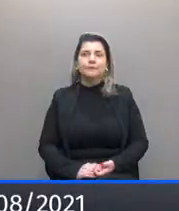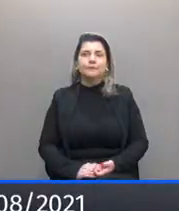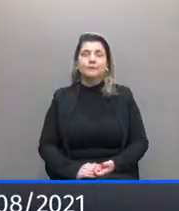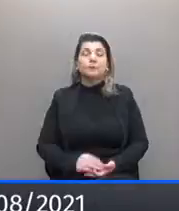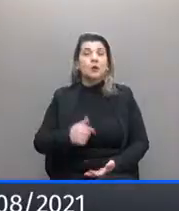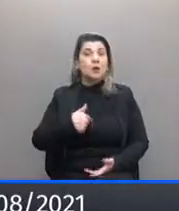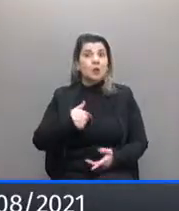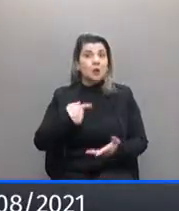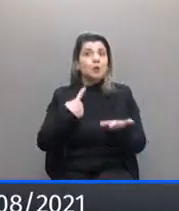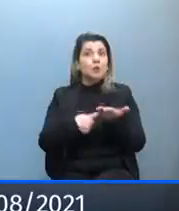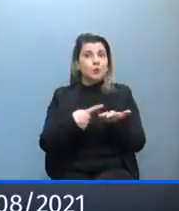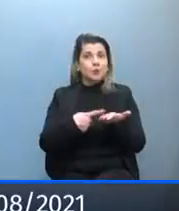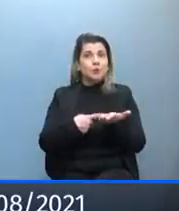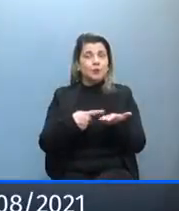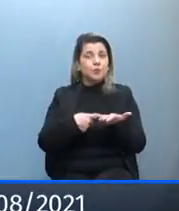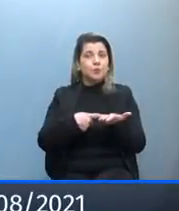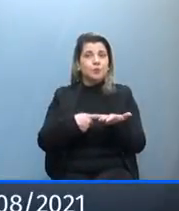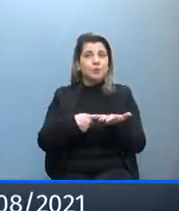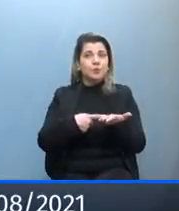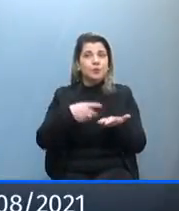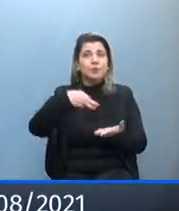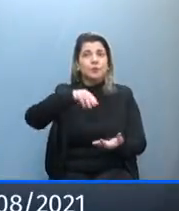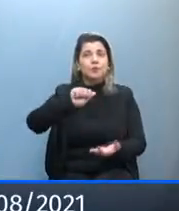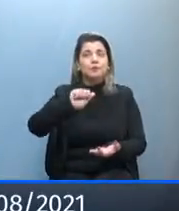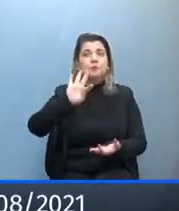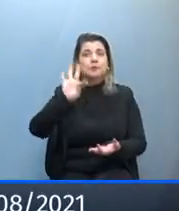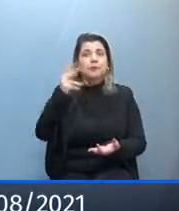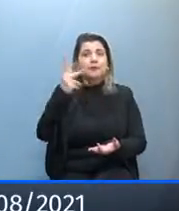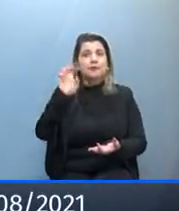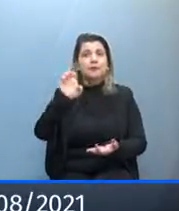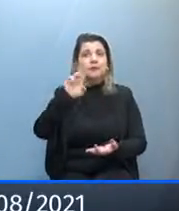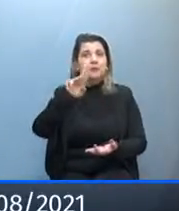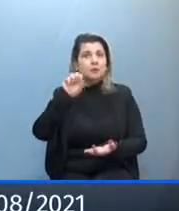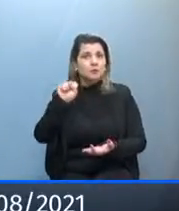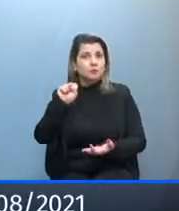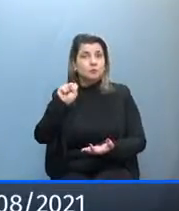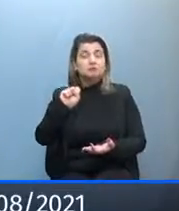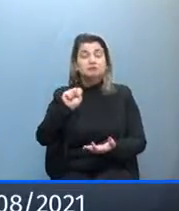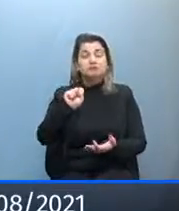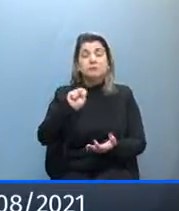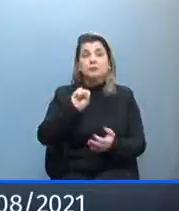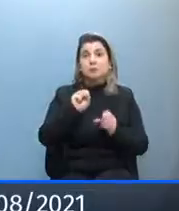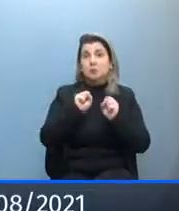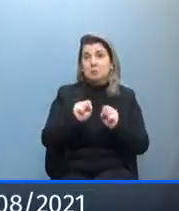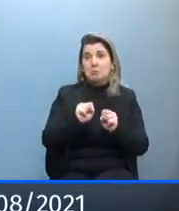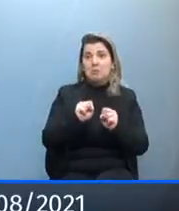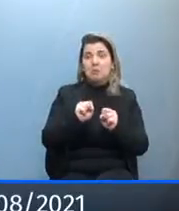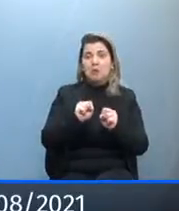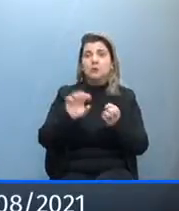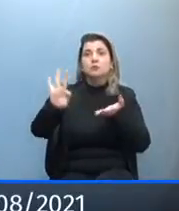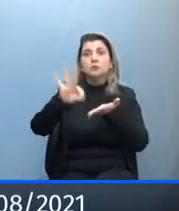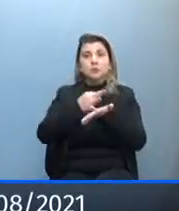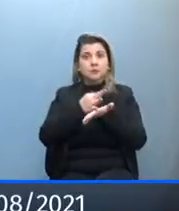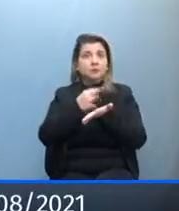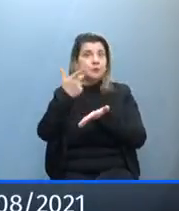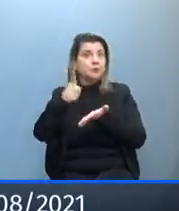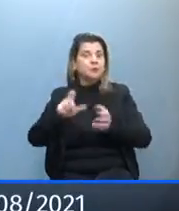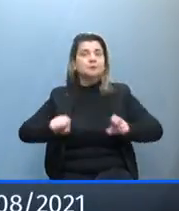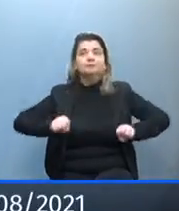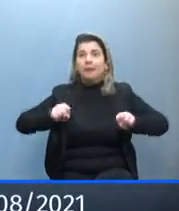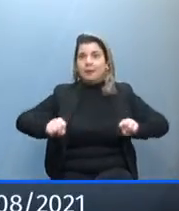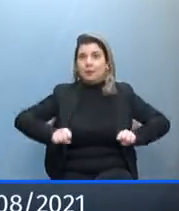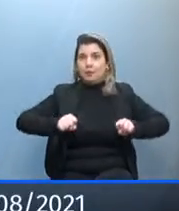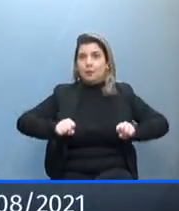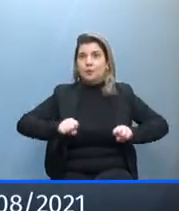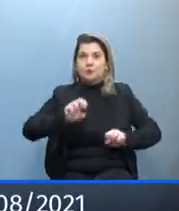Eu concordo, Matheus, contigo. Se me permite, eu já me inscrevo para o próximo daí, que é Canoas. Ok? Então tá,